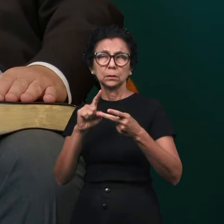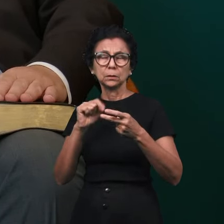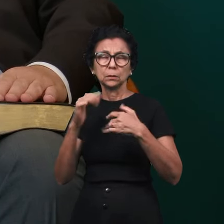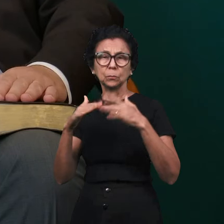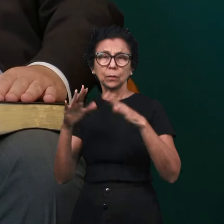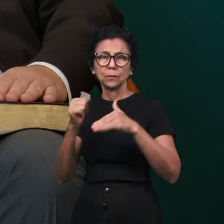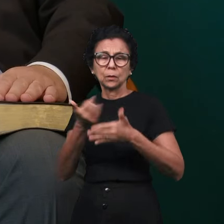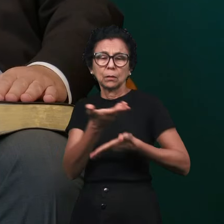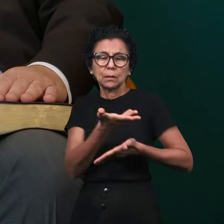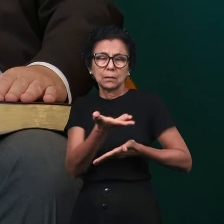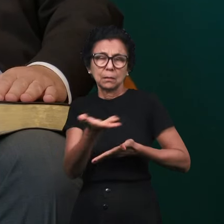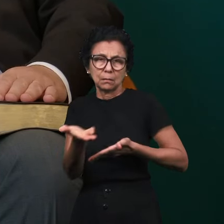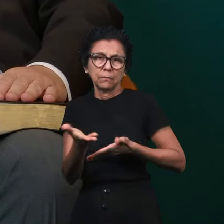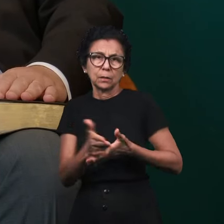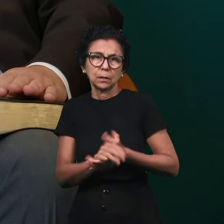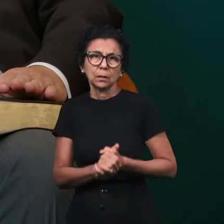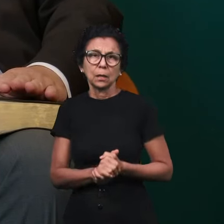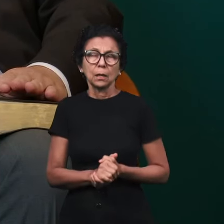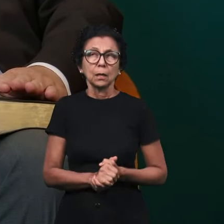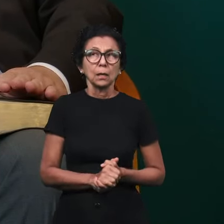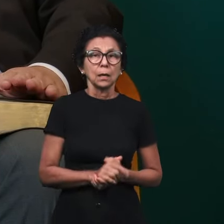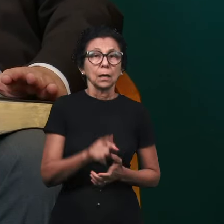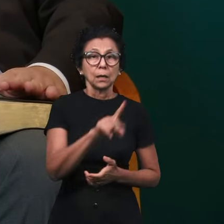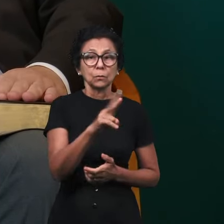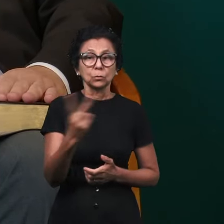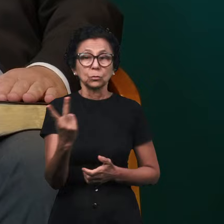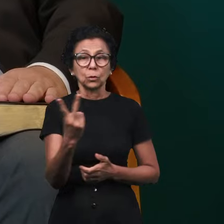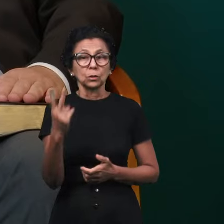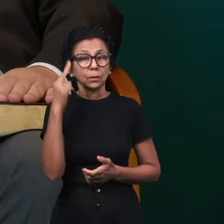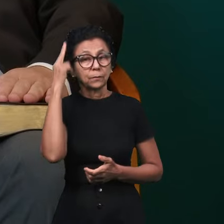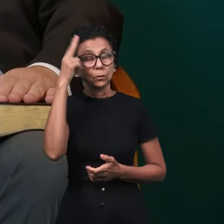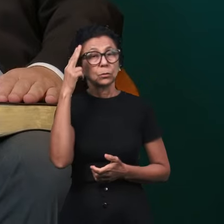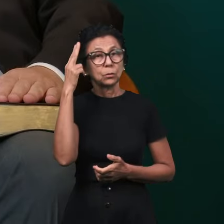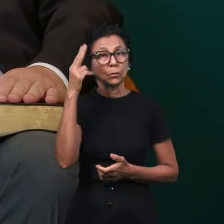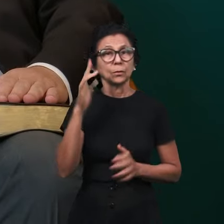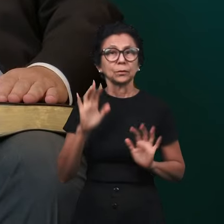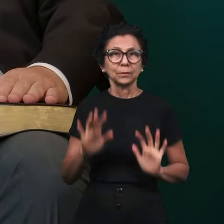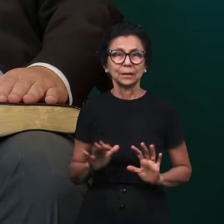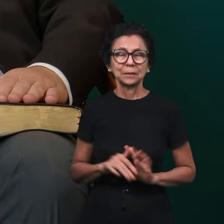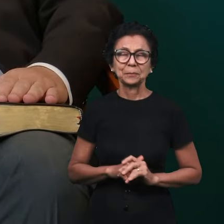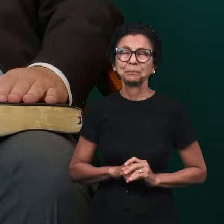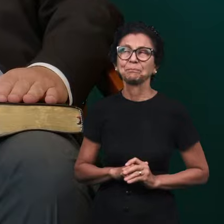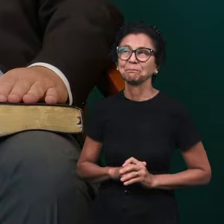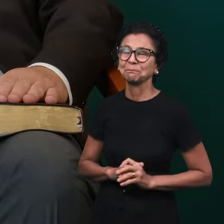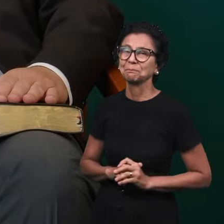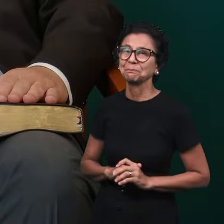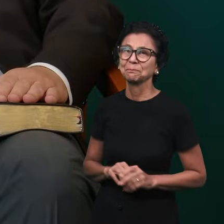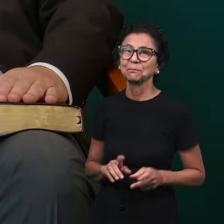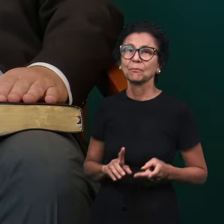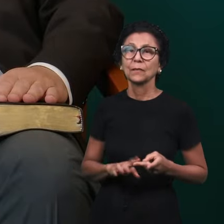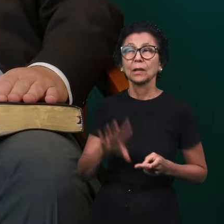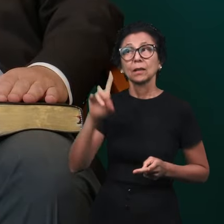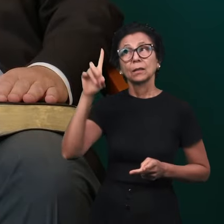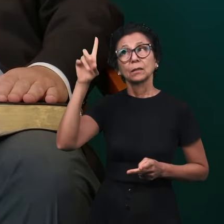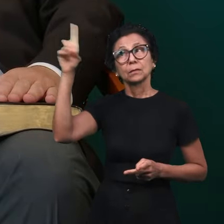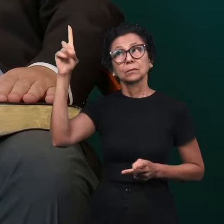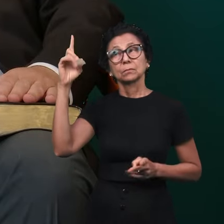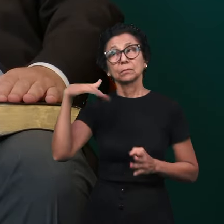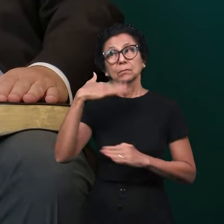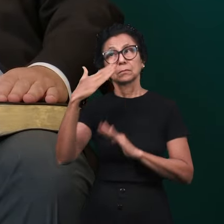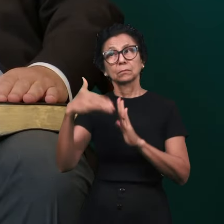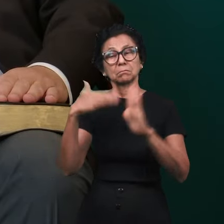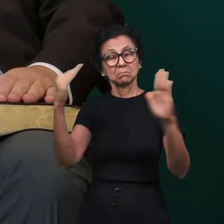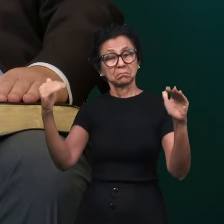para entregar o discernimento daqueles sonhos. Perfeito. Como Deus é soberano, né, e na sua onisciência e na sua